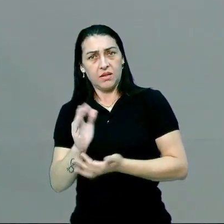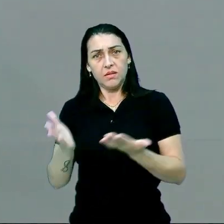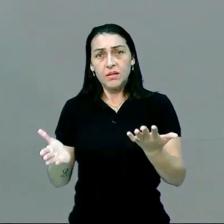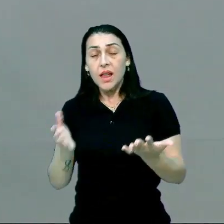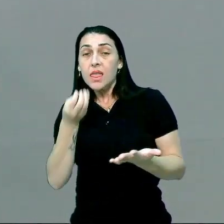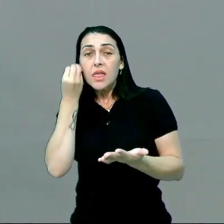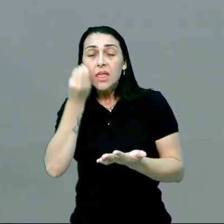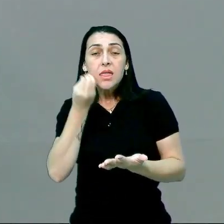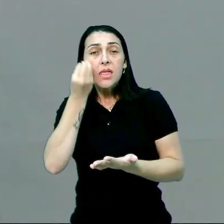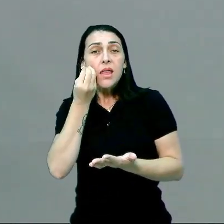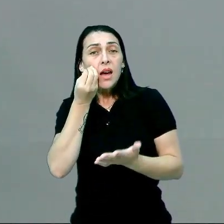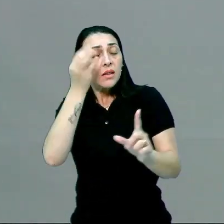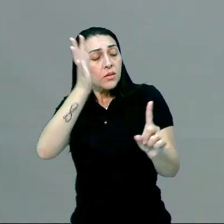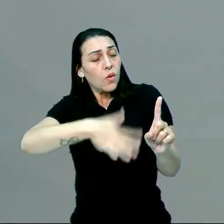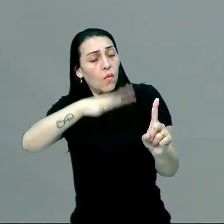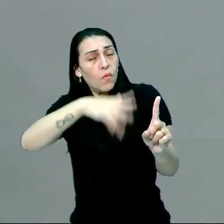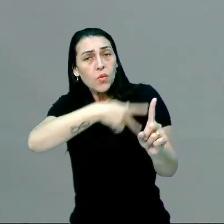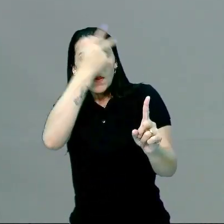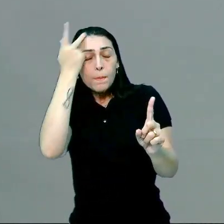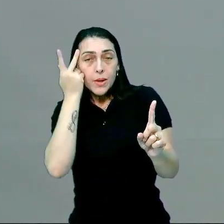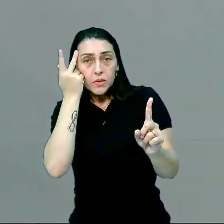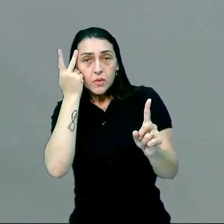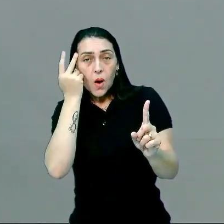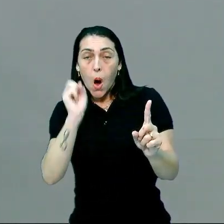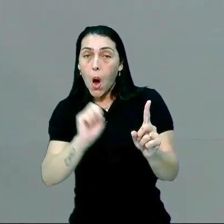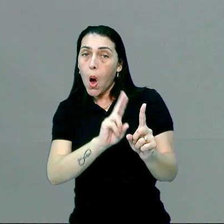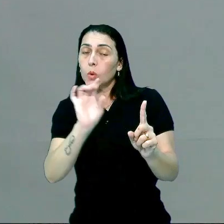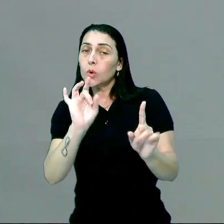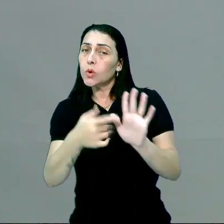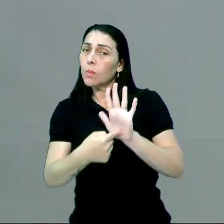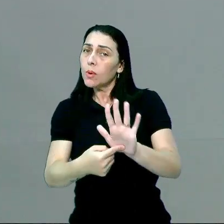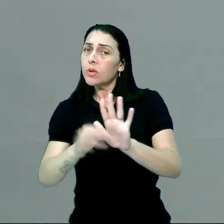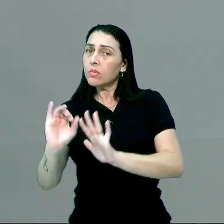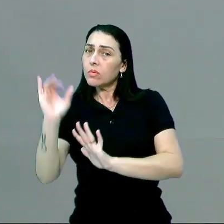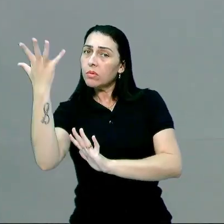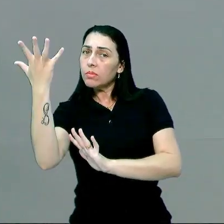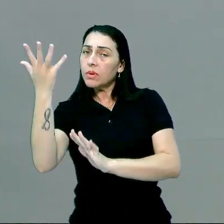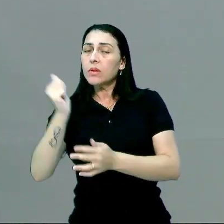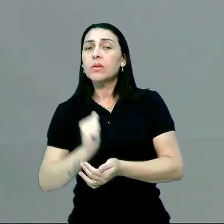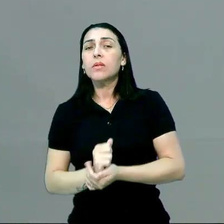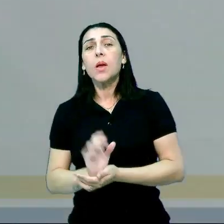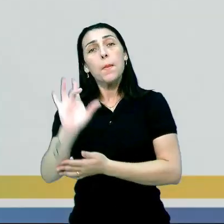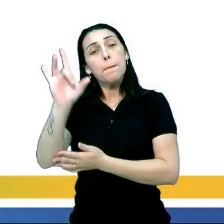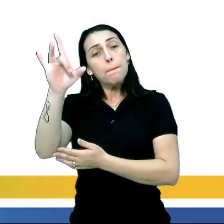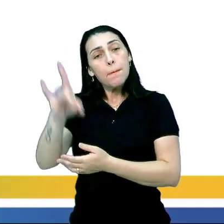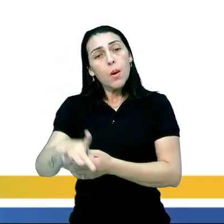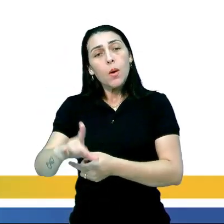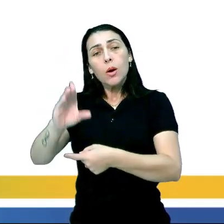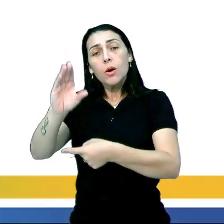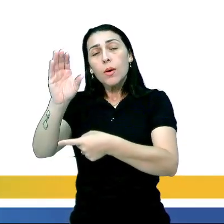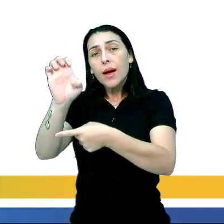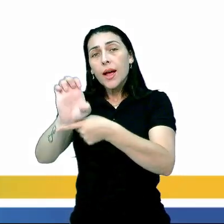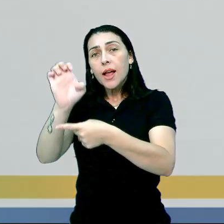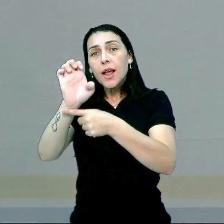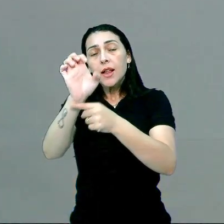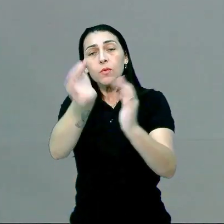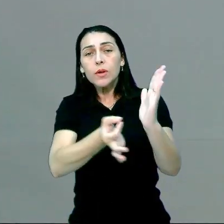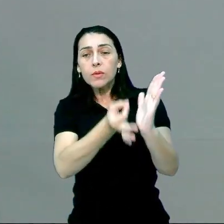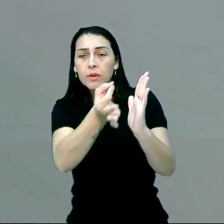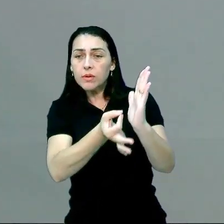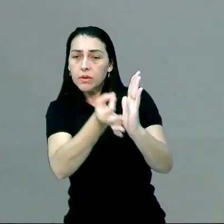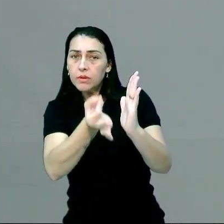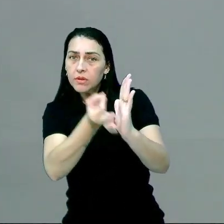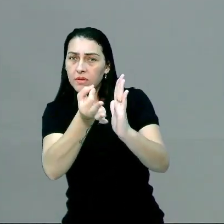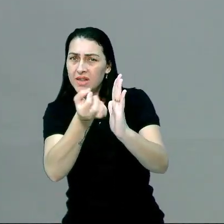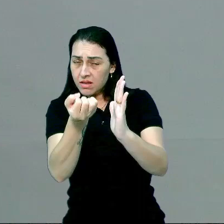está tentando convencer alguém de alguma coisa ou ele está só apresentando fatos? E por último, o